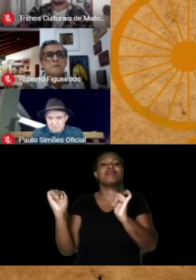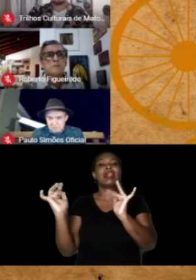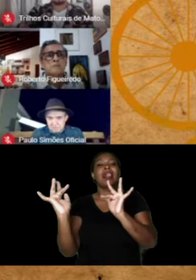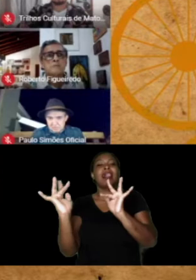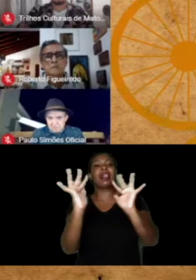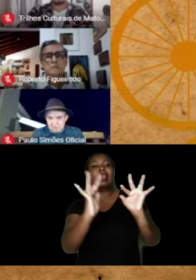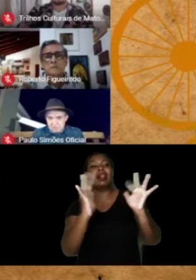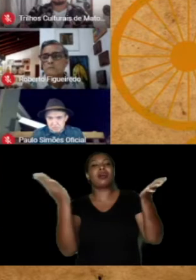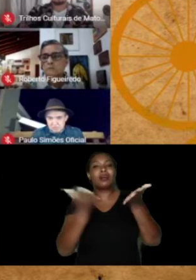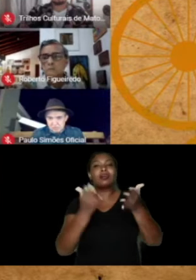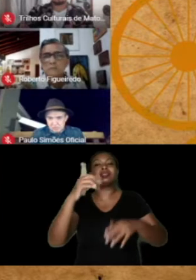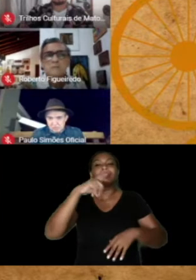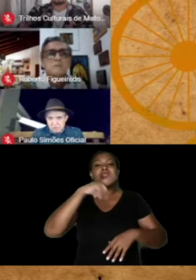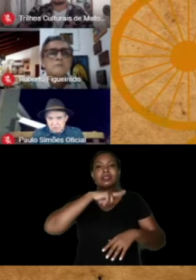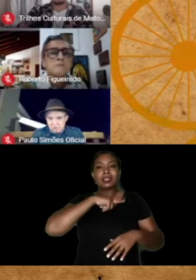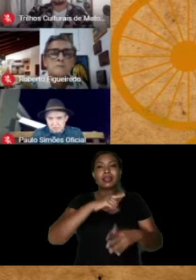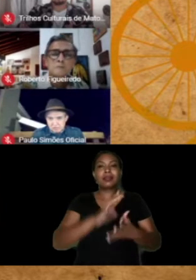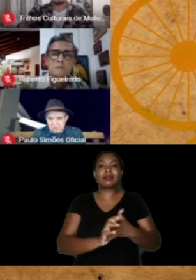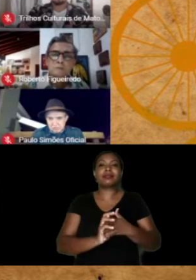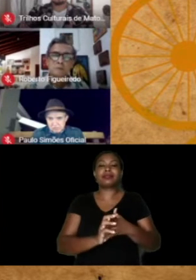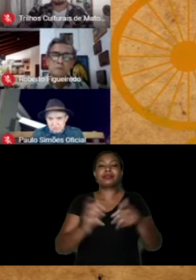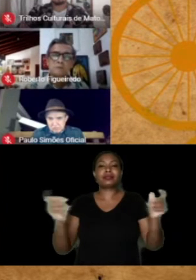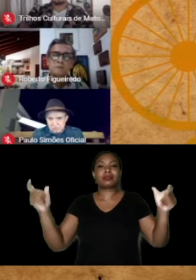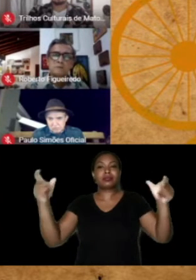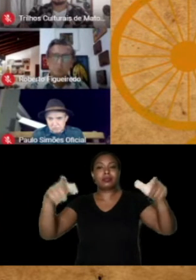hoje, onde era aquela área de